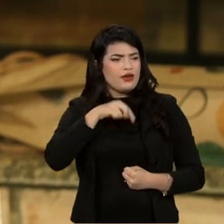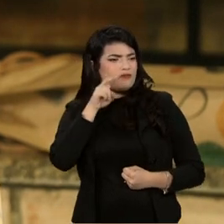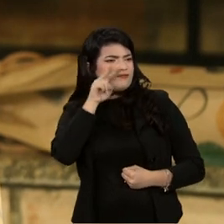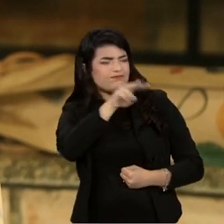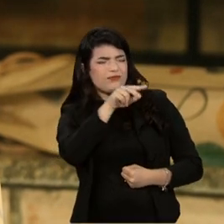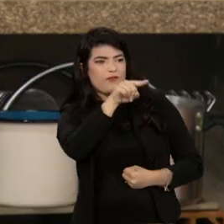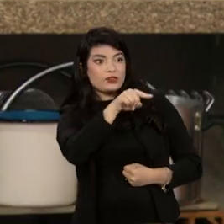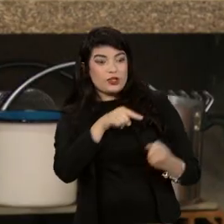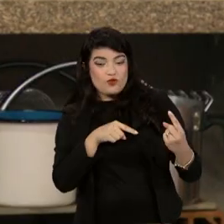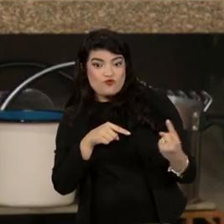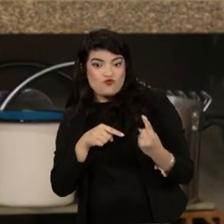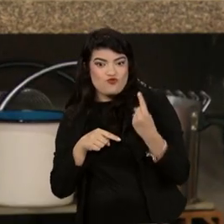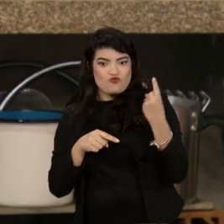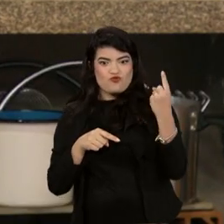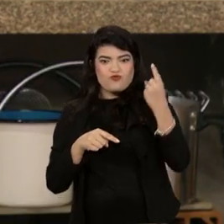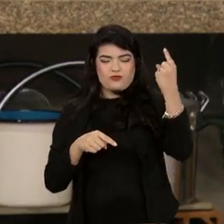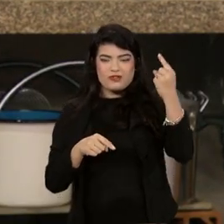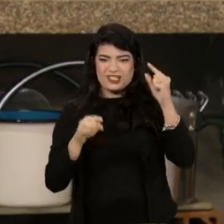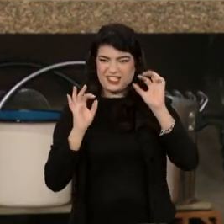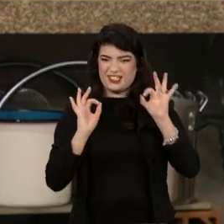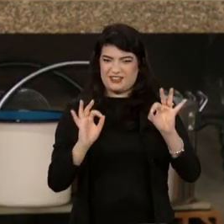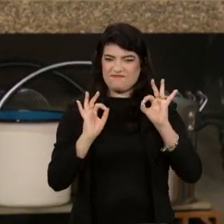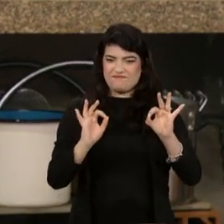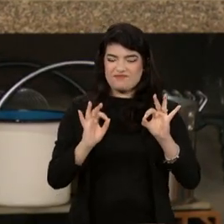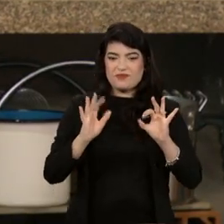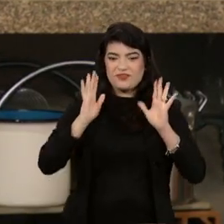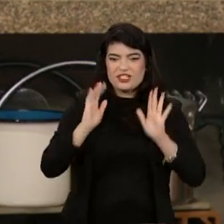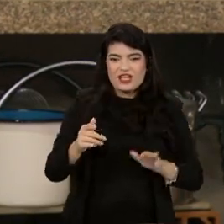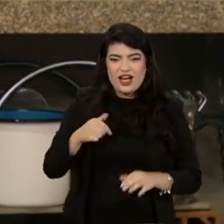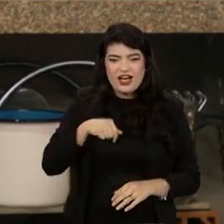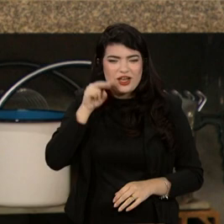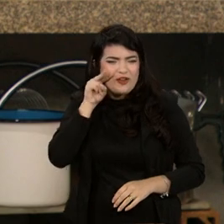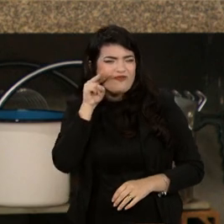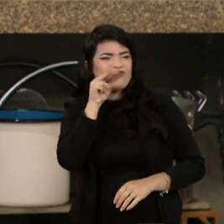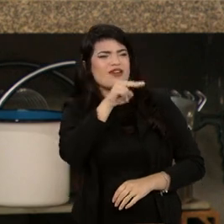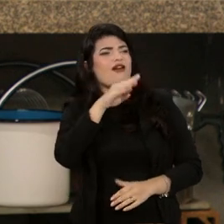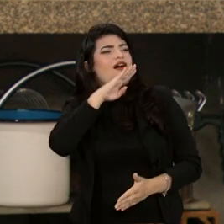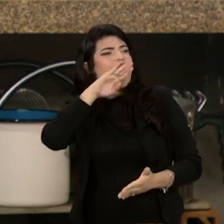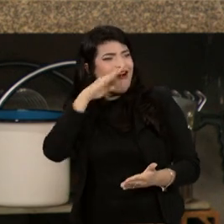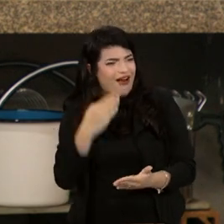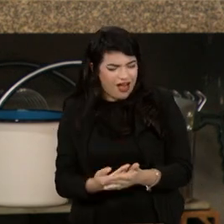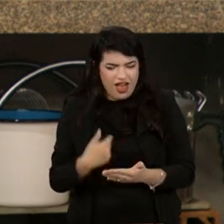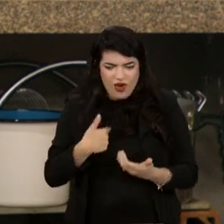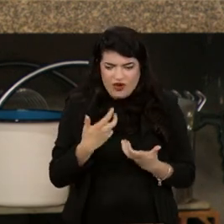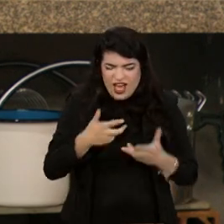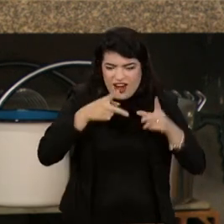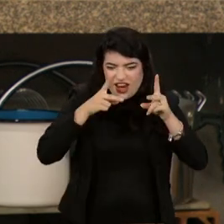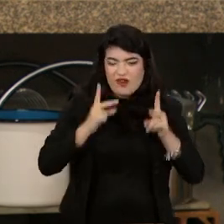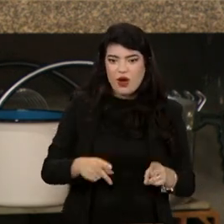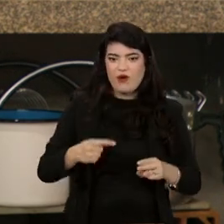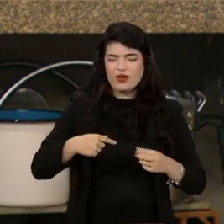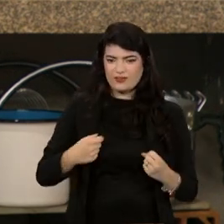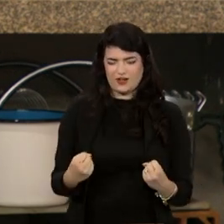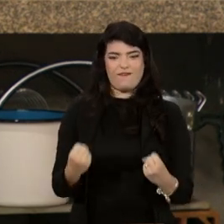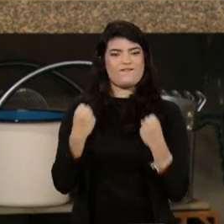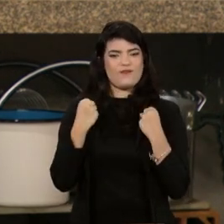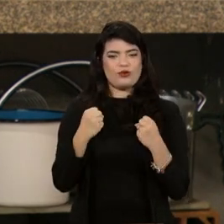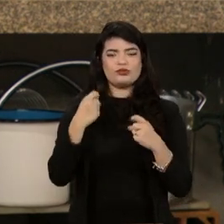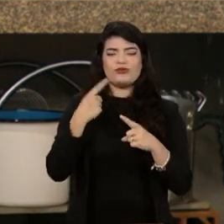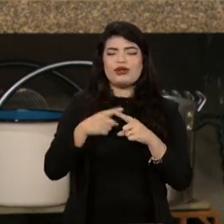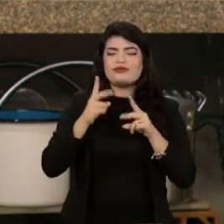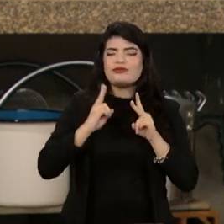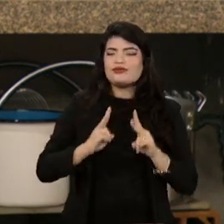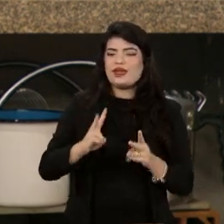era um gigante. E eu ficava radiante e também me agigantava, porque todas as